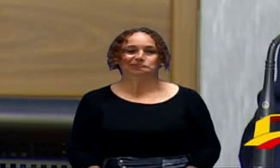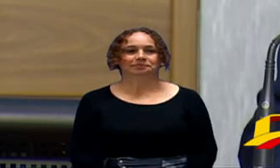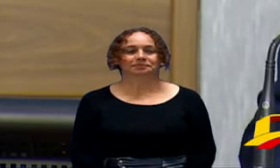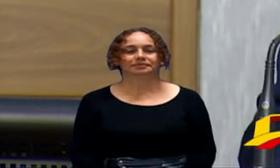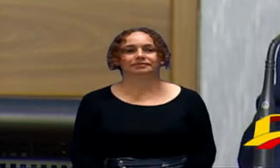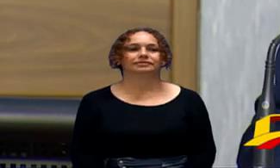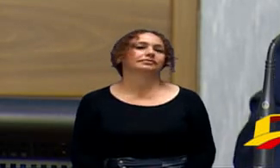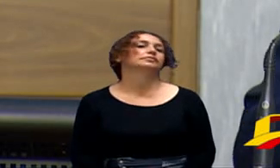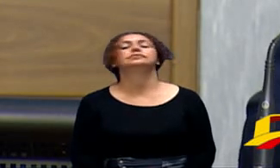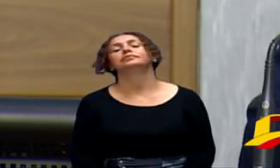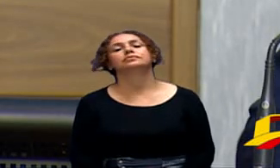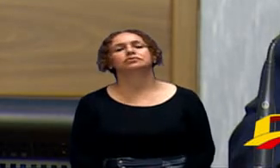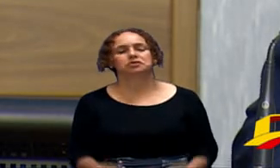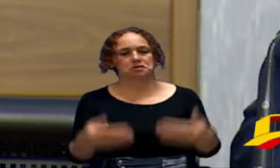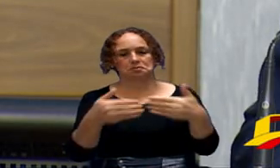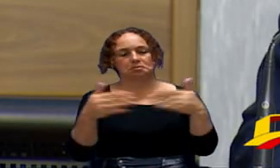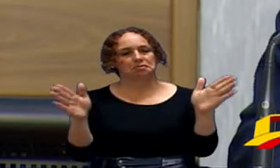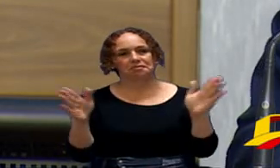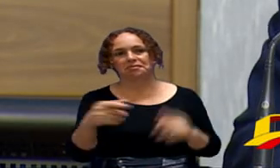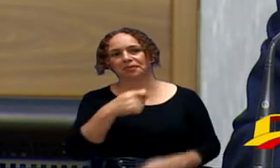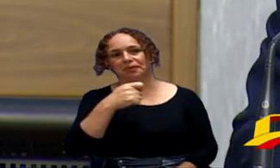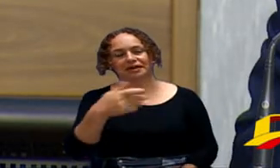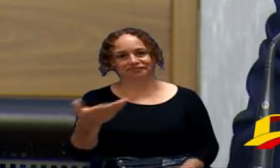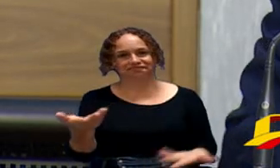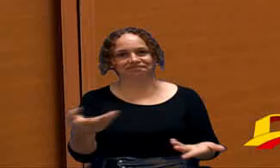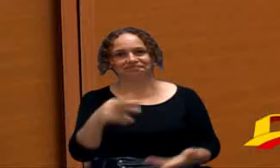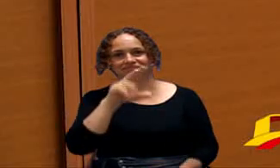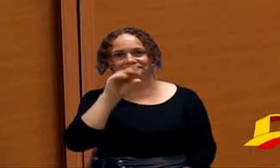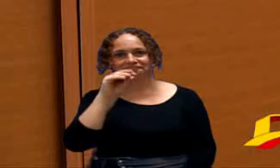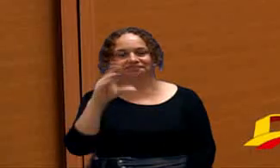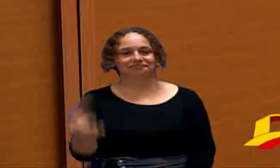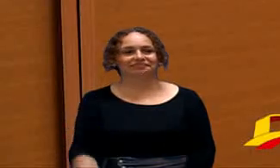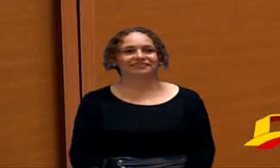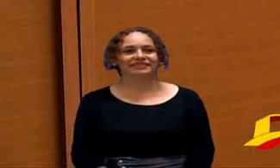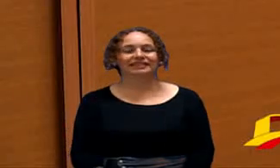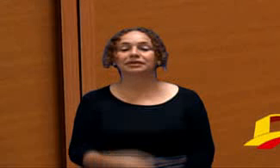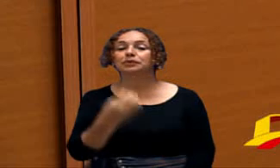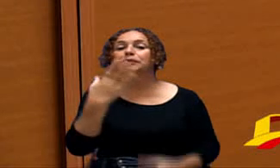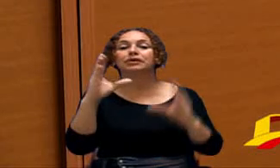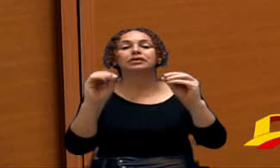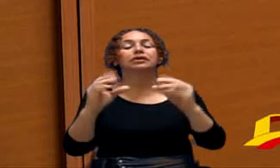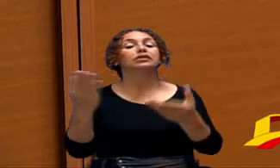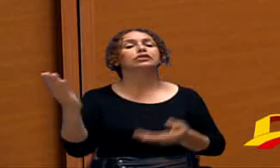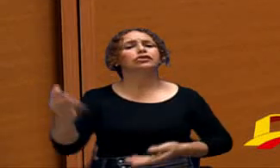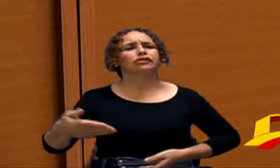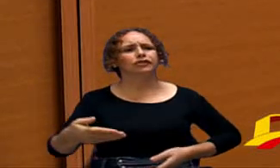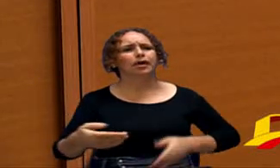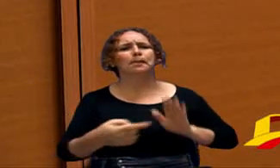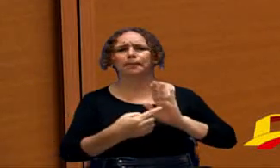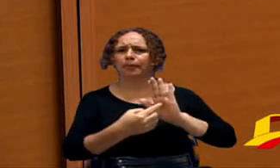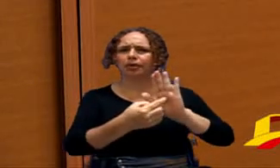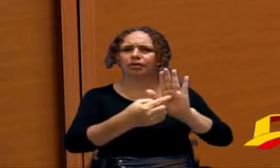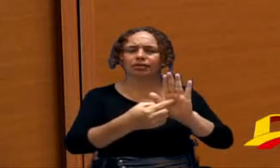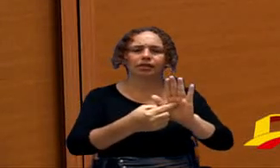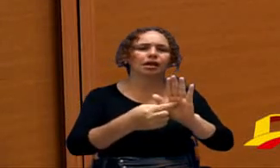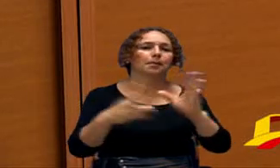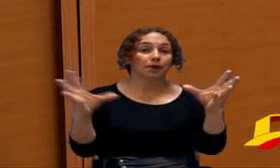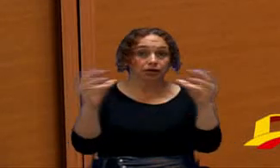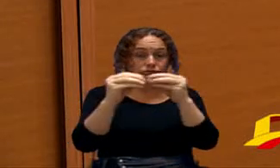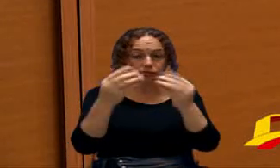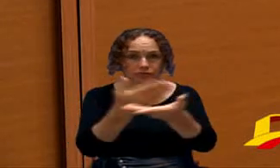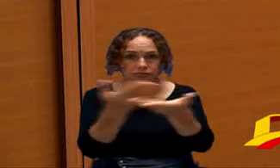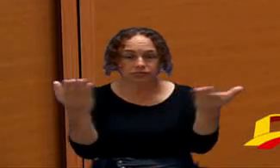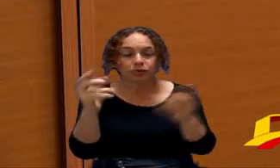Está aberto o microfone. Boa noite. Eu tinha feito uma apresentação, vou fazer de uma forma resumida, que um